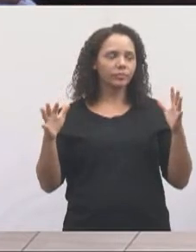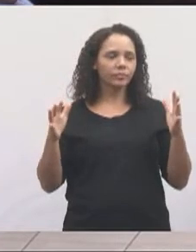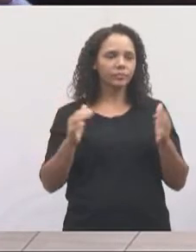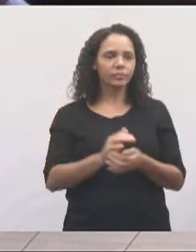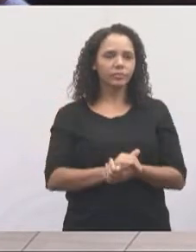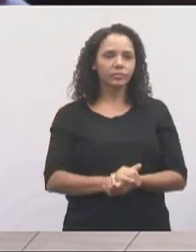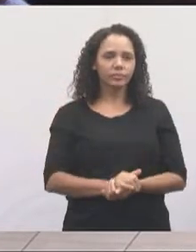no